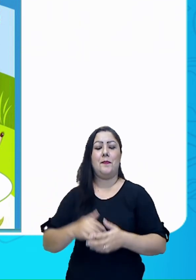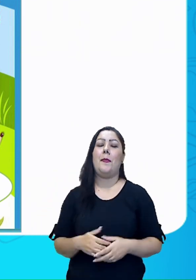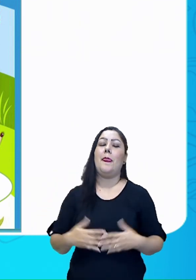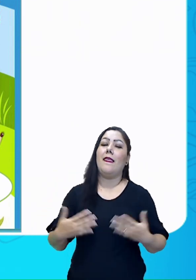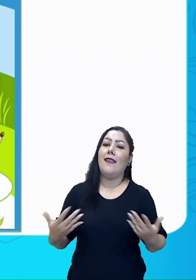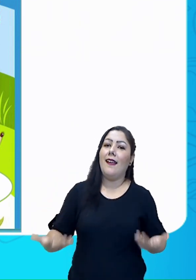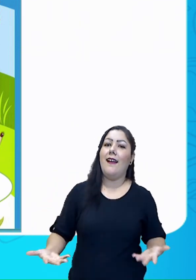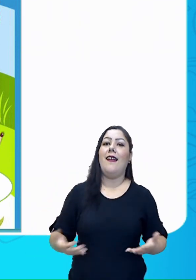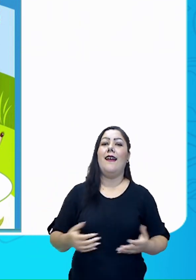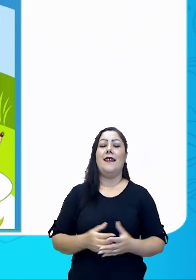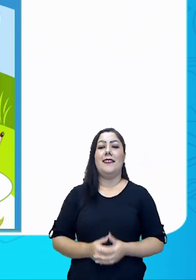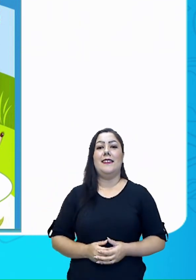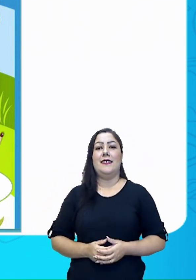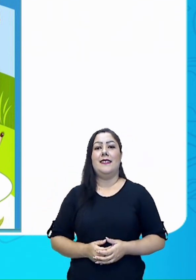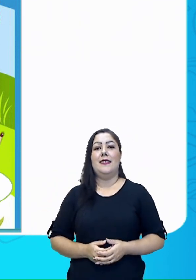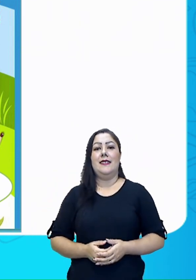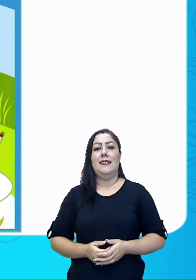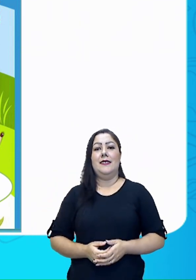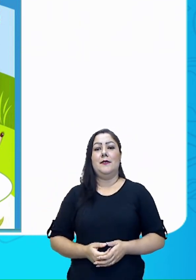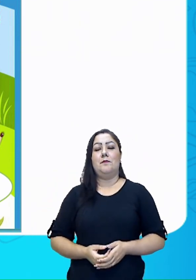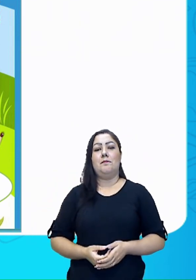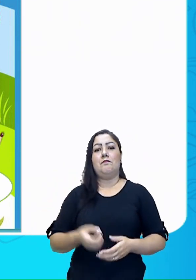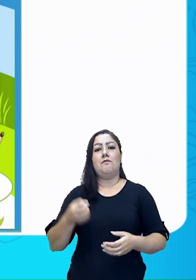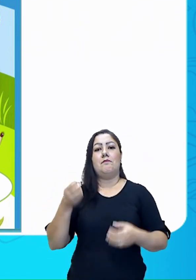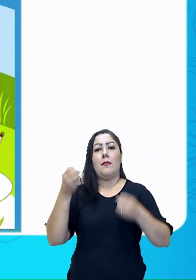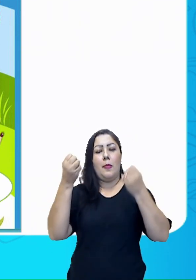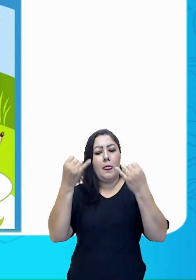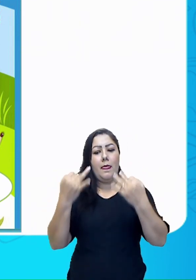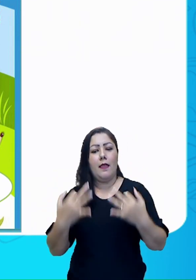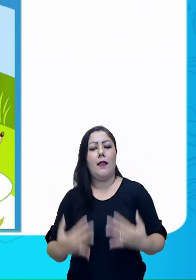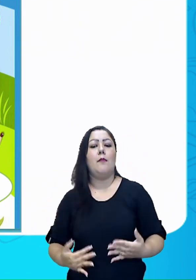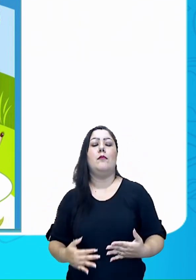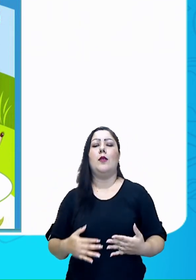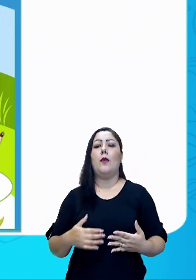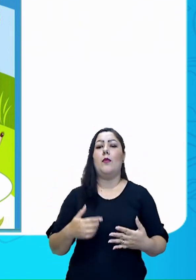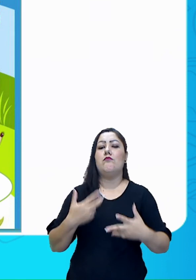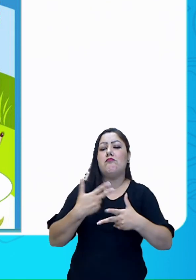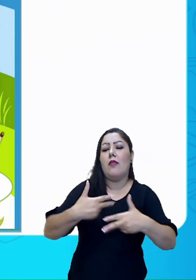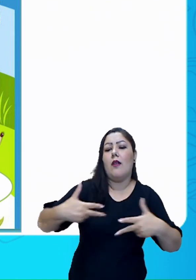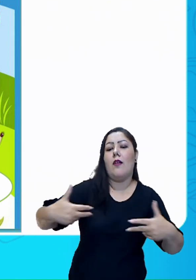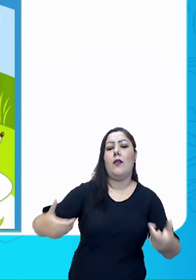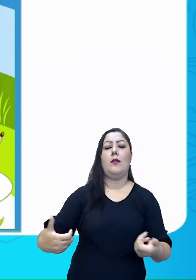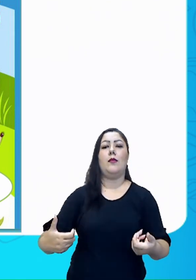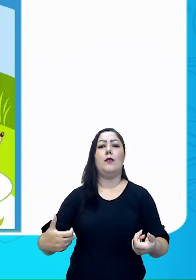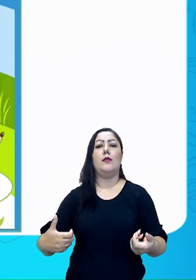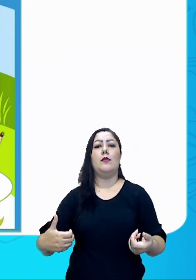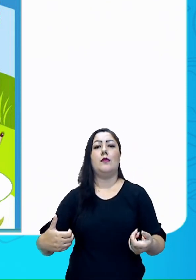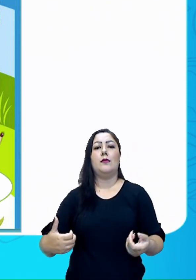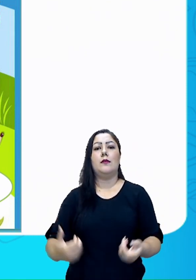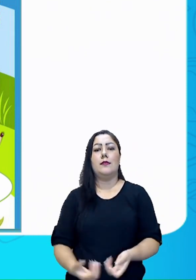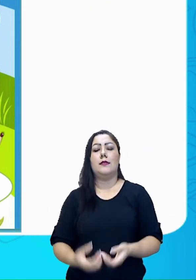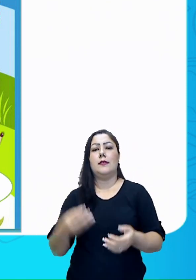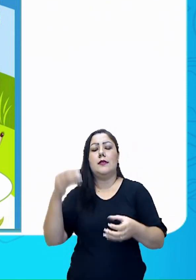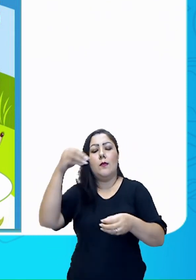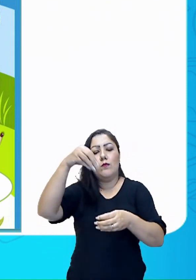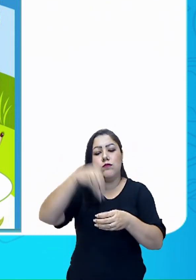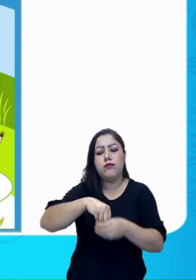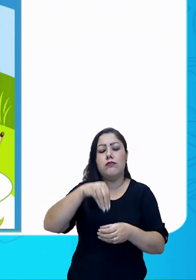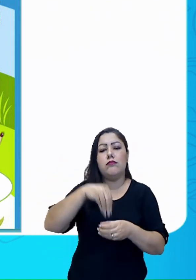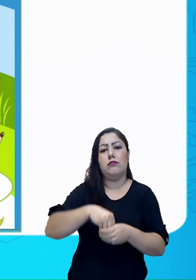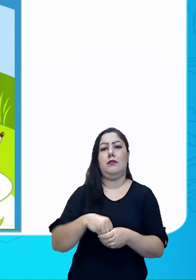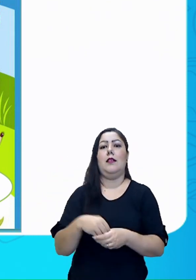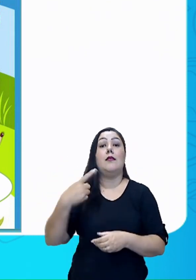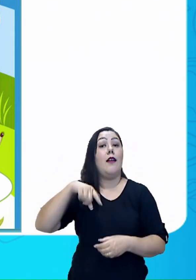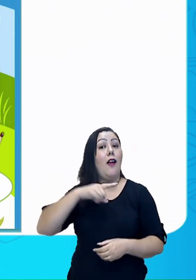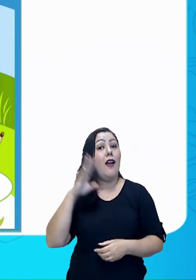aí, pessoal. Nós vimos aqui, então, algumas coisas que fazem parte da nossa história